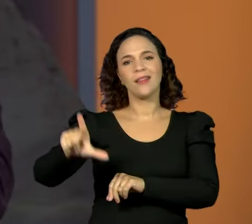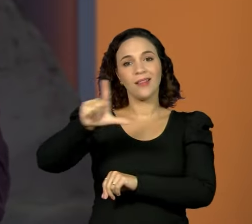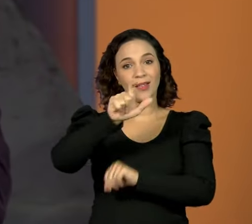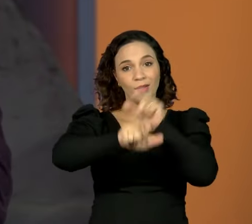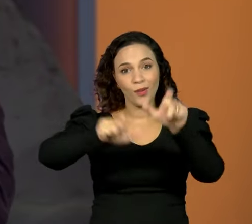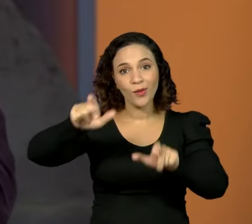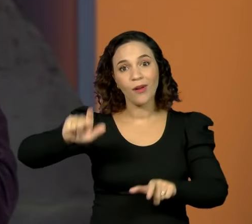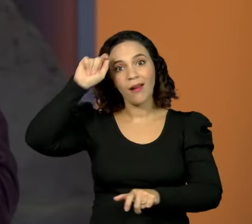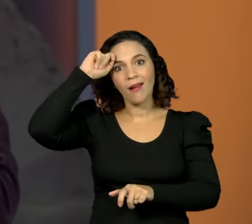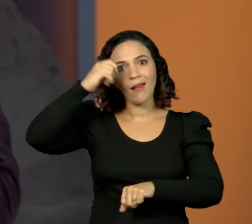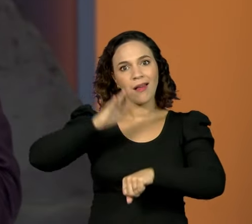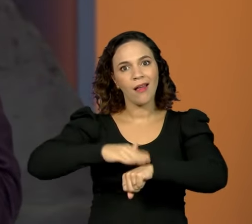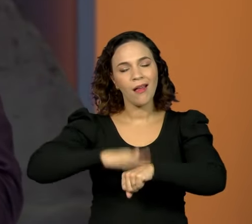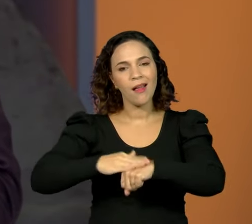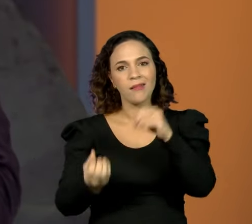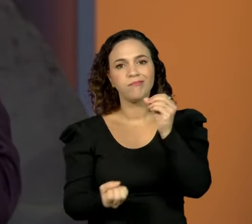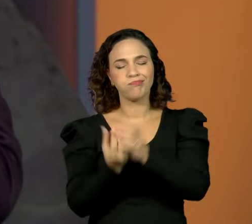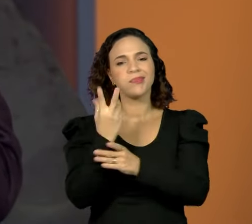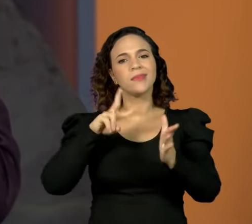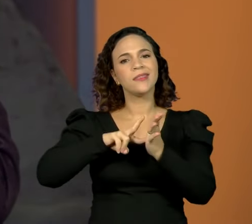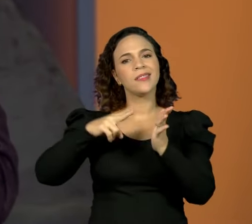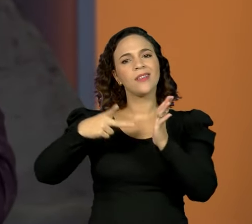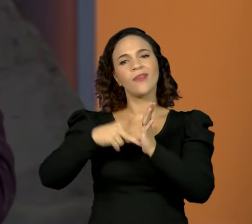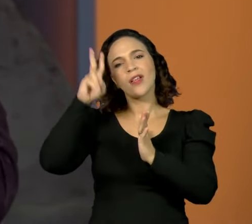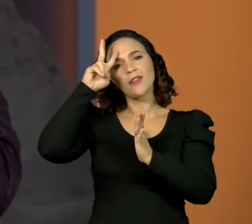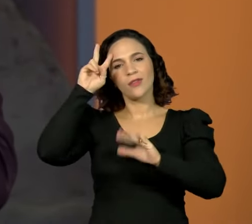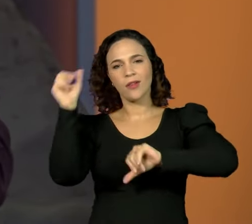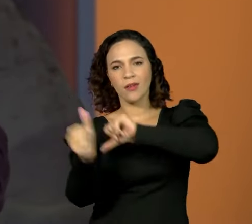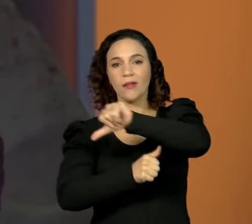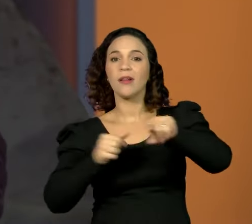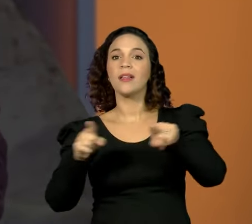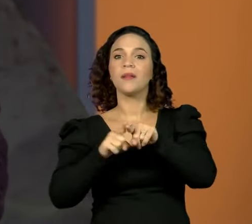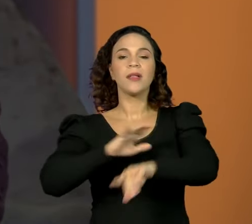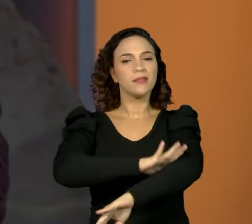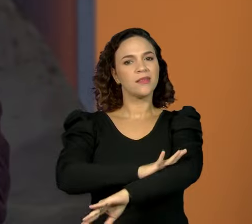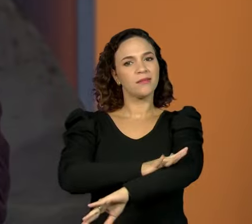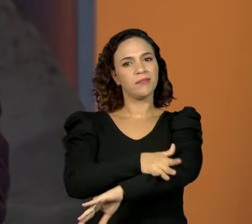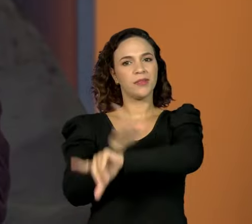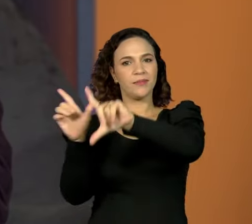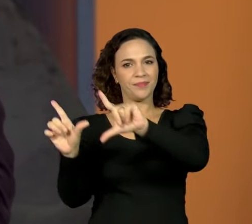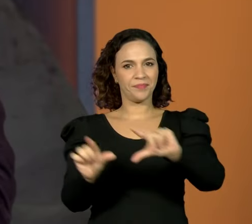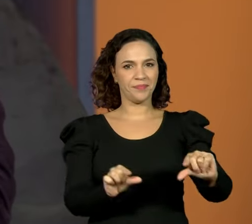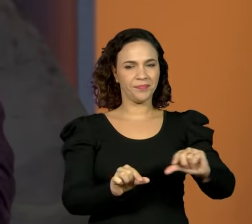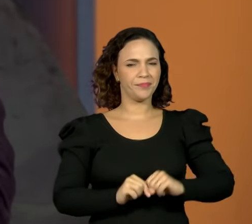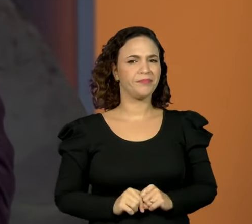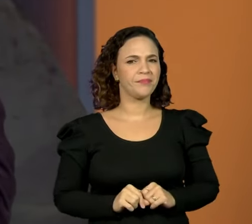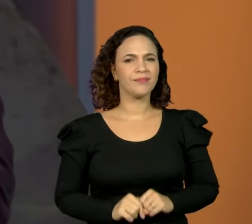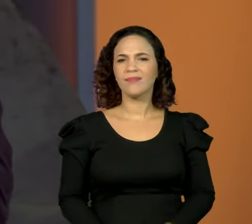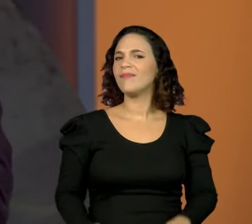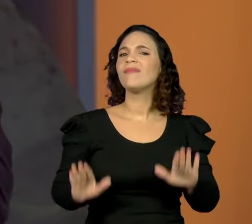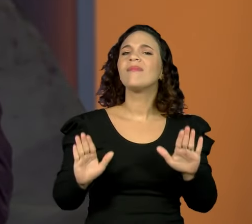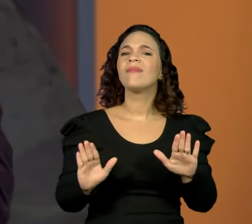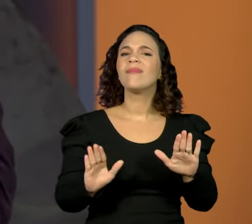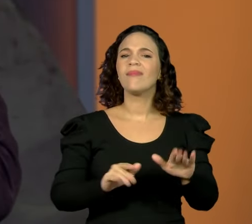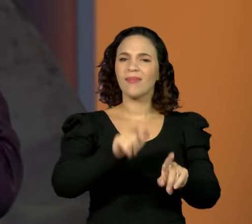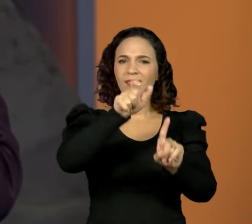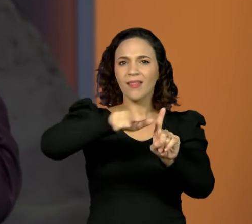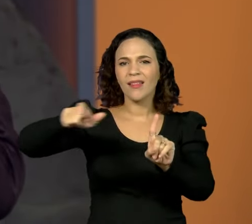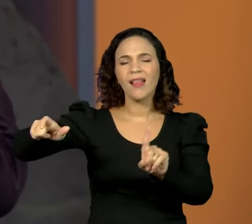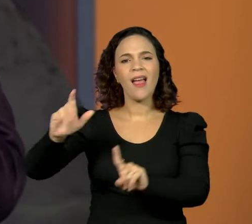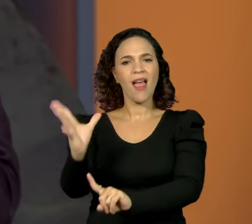uma forma de ressignificar a história e combater o preconceito racial. Afinal, qual o valor dos